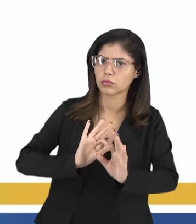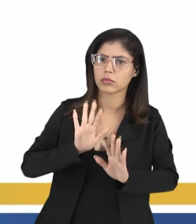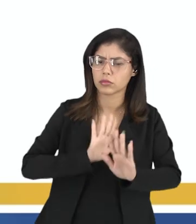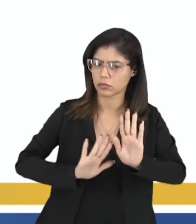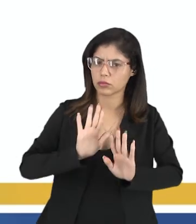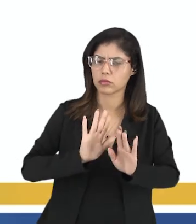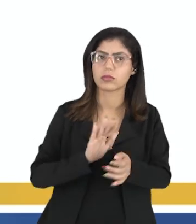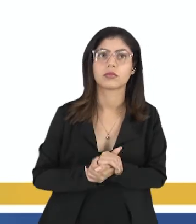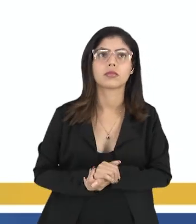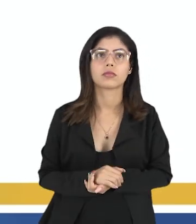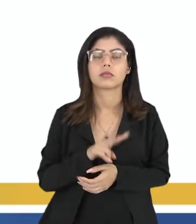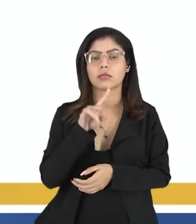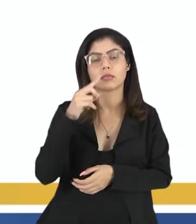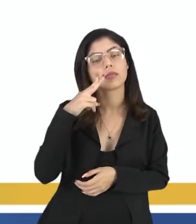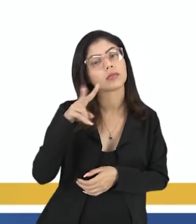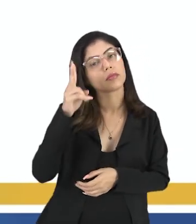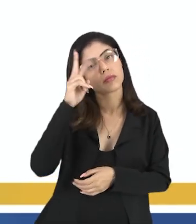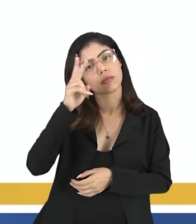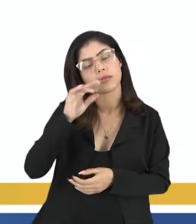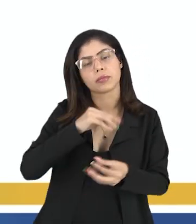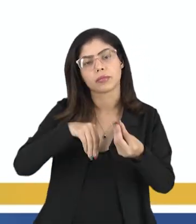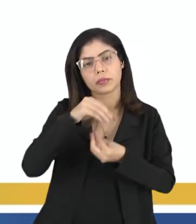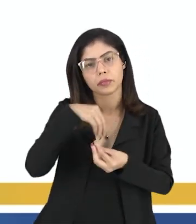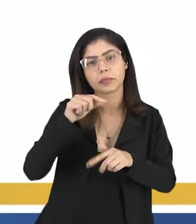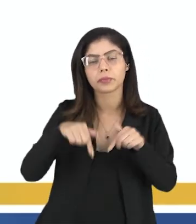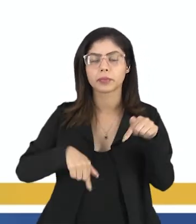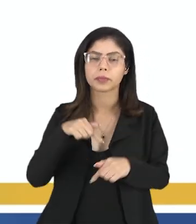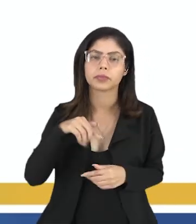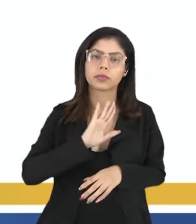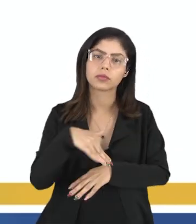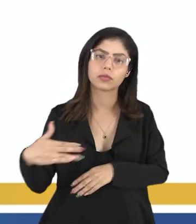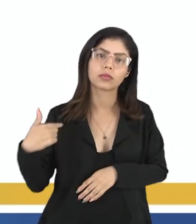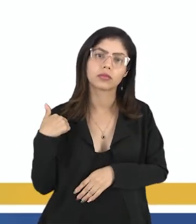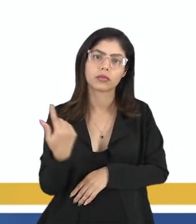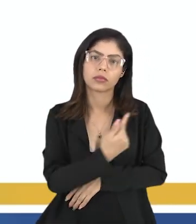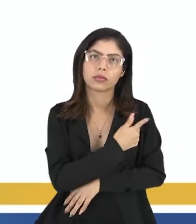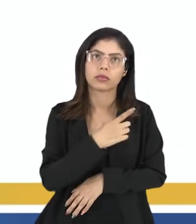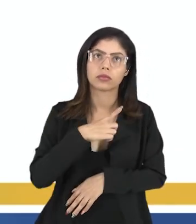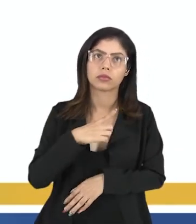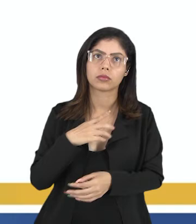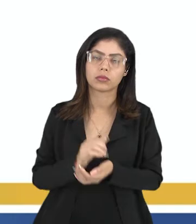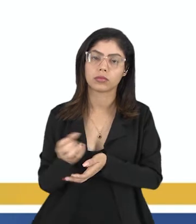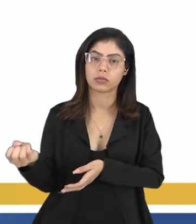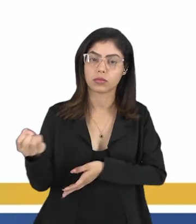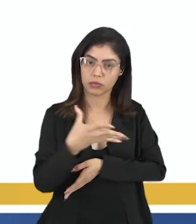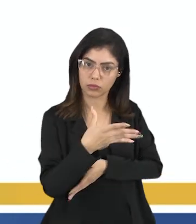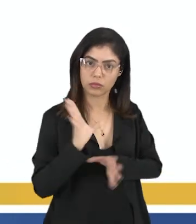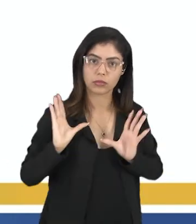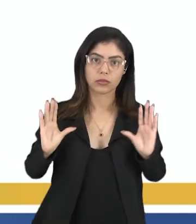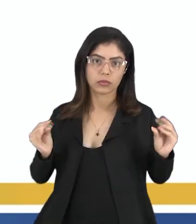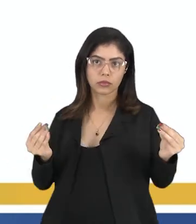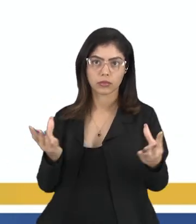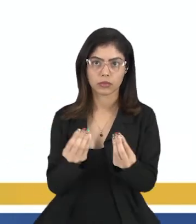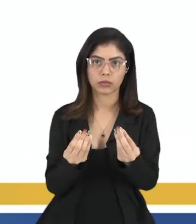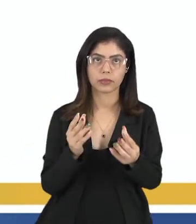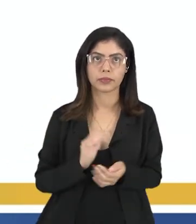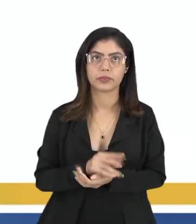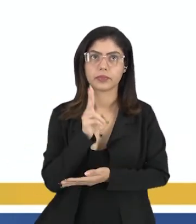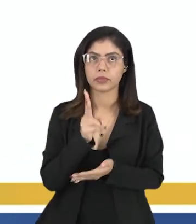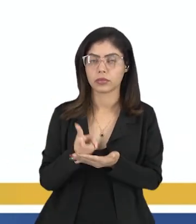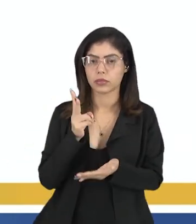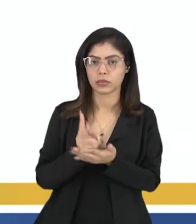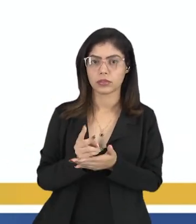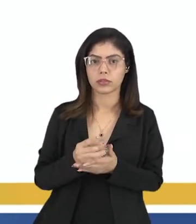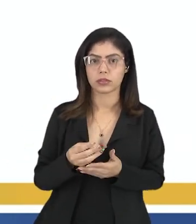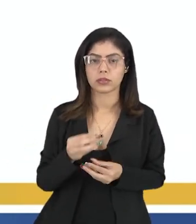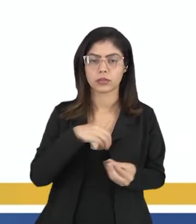se conservam? E aí a gente vai lembrar que uma reação química é quando a gente tem a formação de novas substâncias. Sempre em